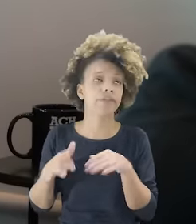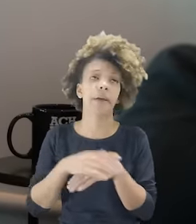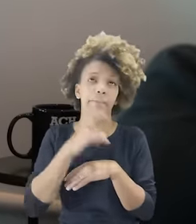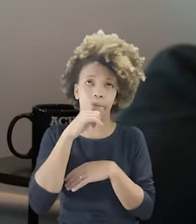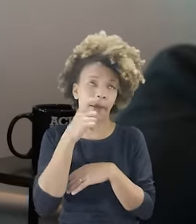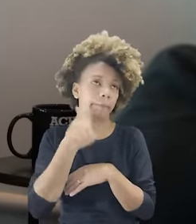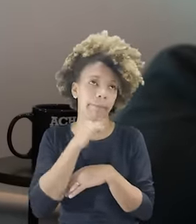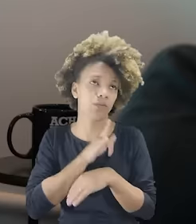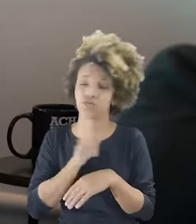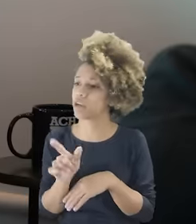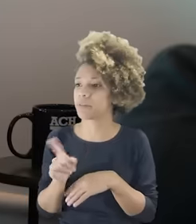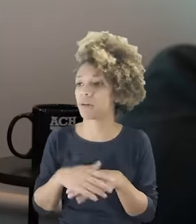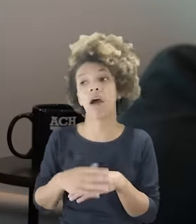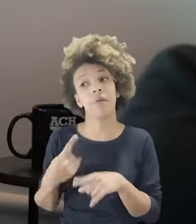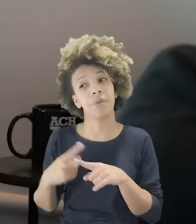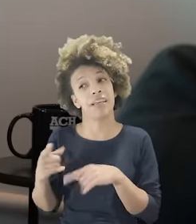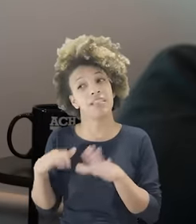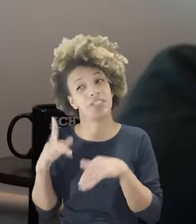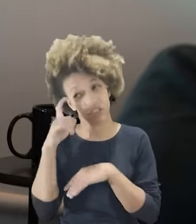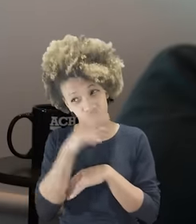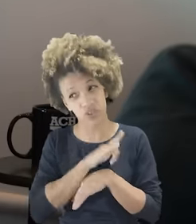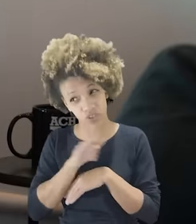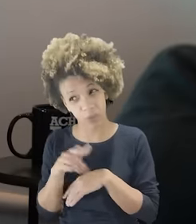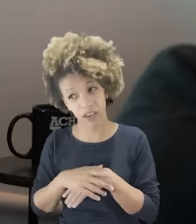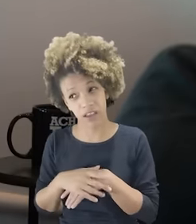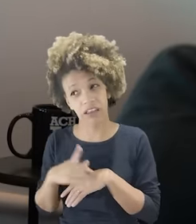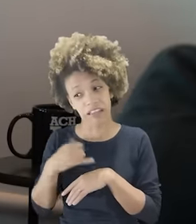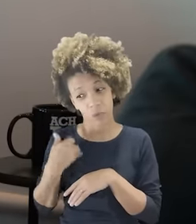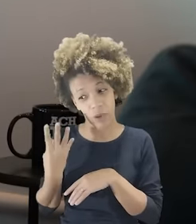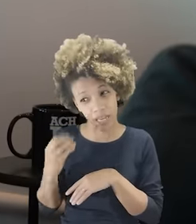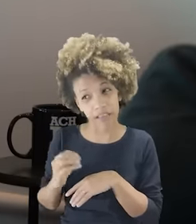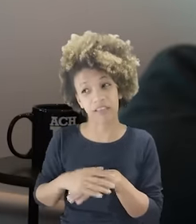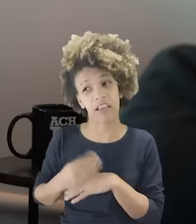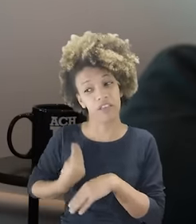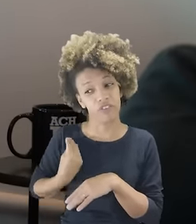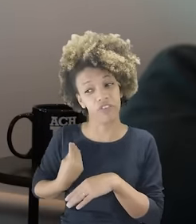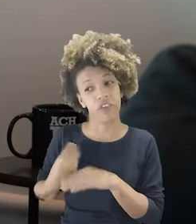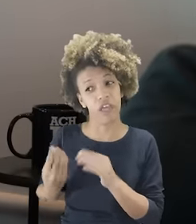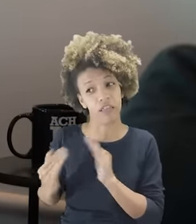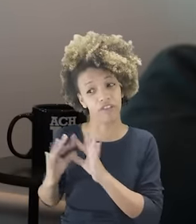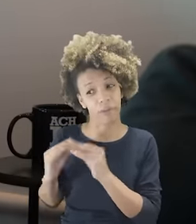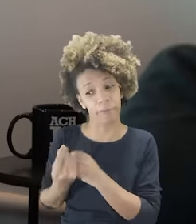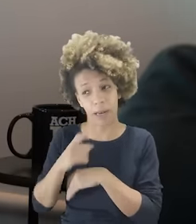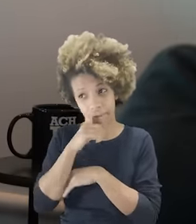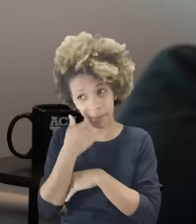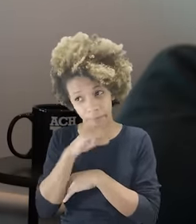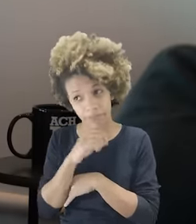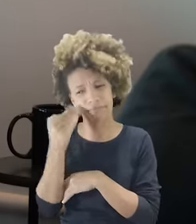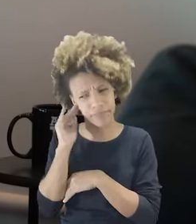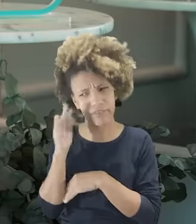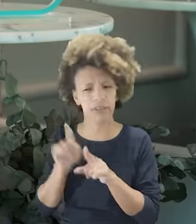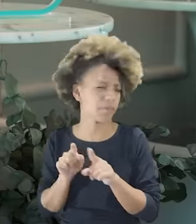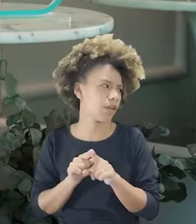ah meus pais não me amam Não é que eles não te amam as coisas é difícil te amar Às vezes você tem 40 anos e mora com eles entendeu tem que entender um pouco o lado do pai